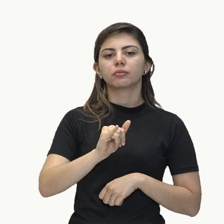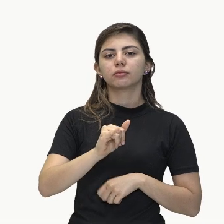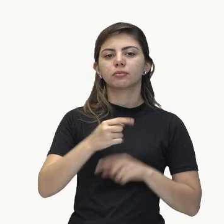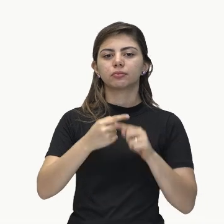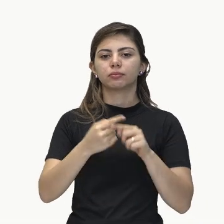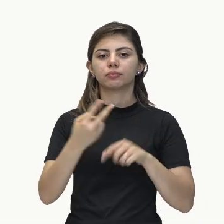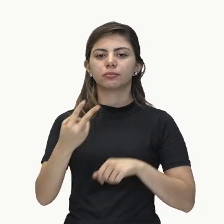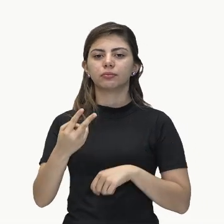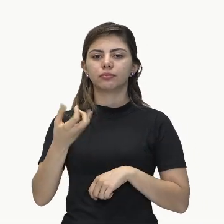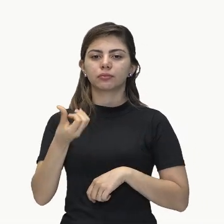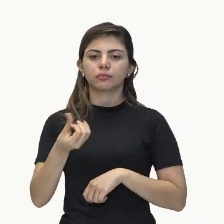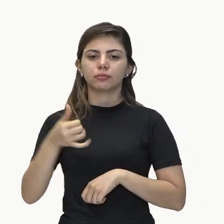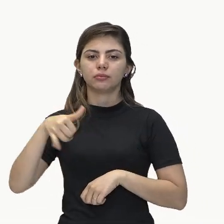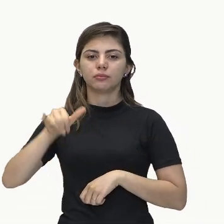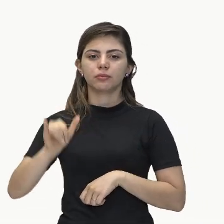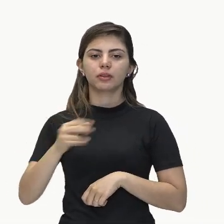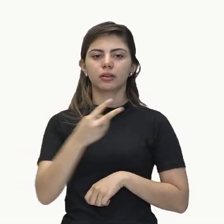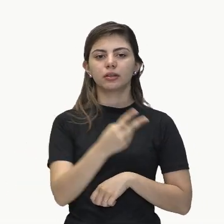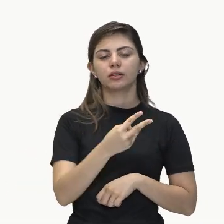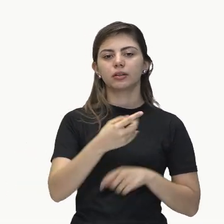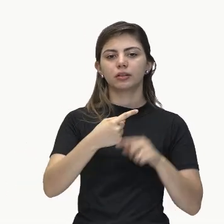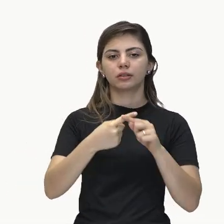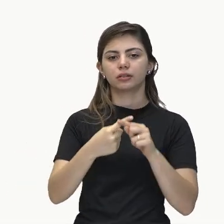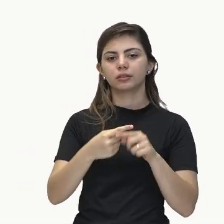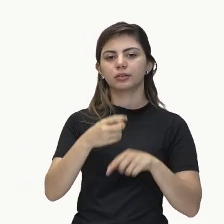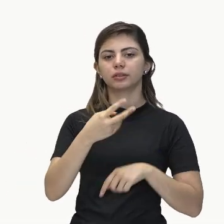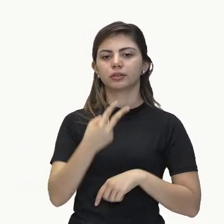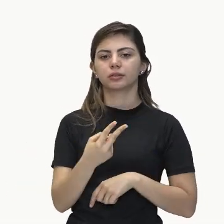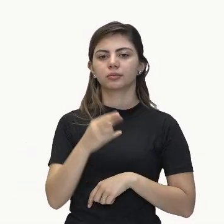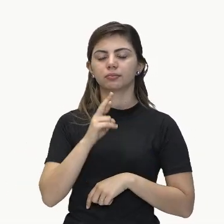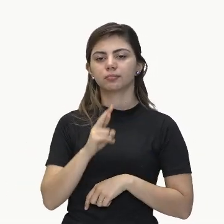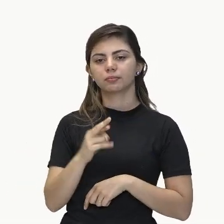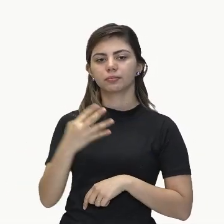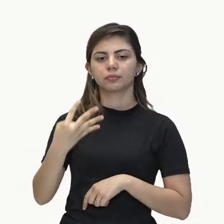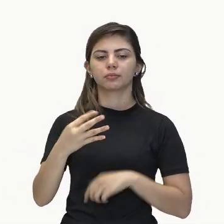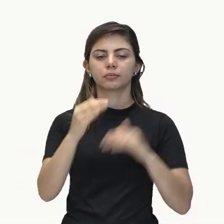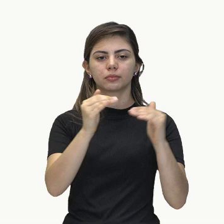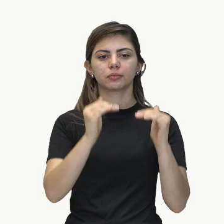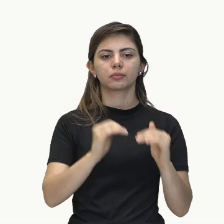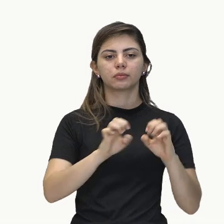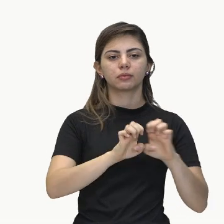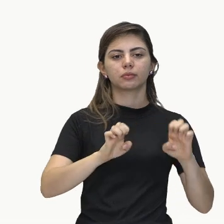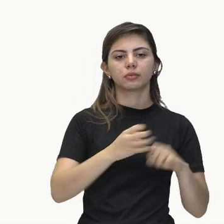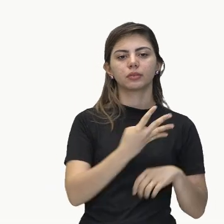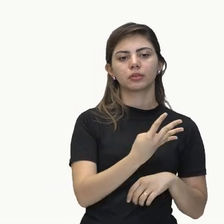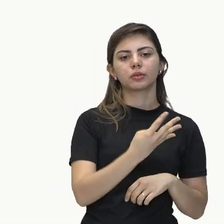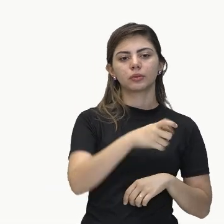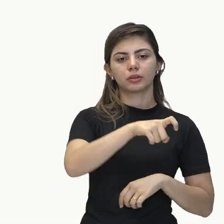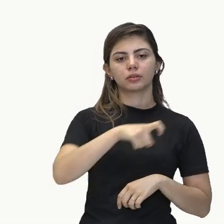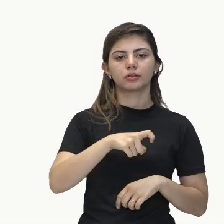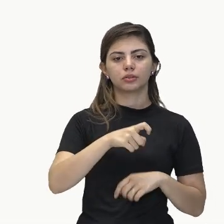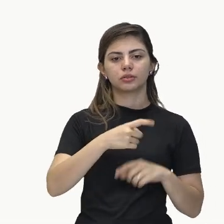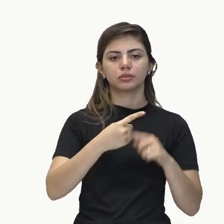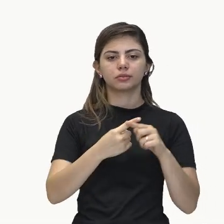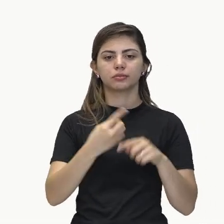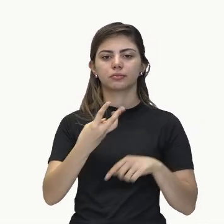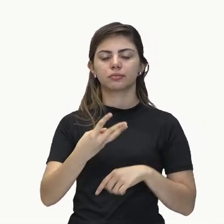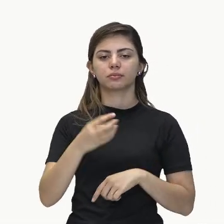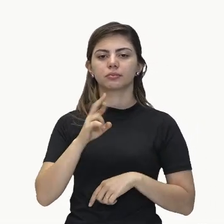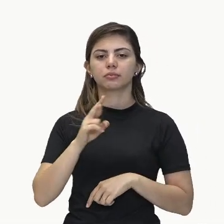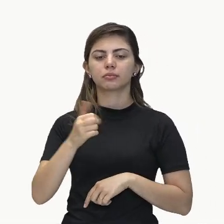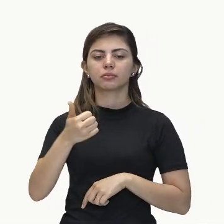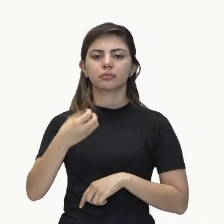e 2 vezes 2, 4. Agora a segunda equação, 4x vezes 3,